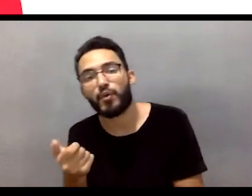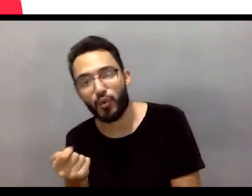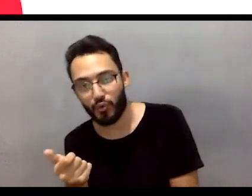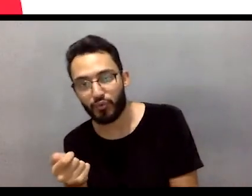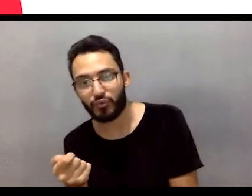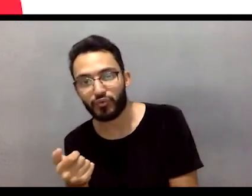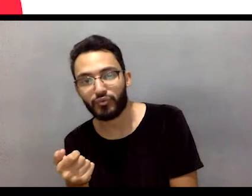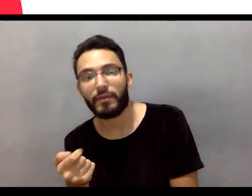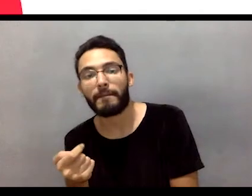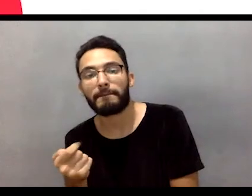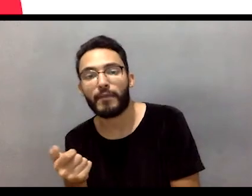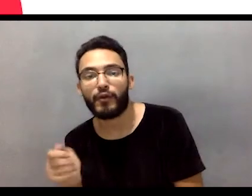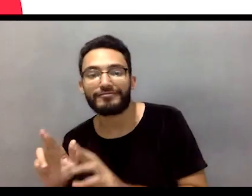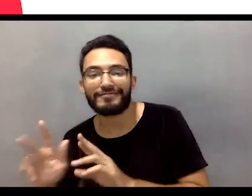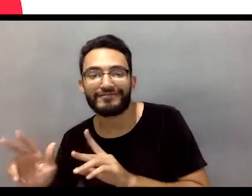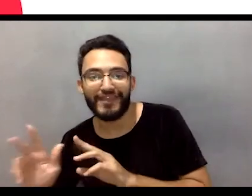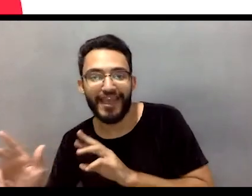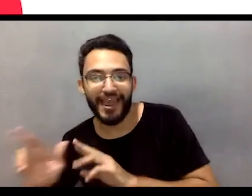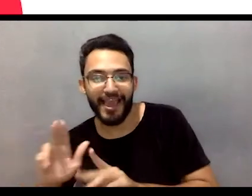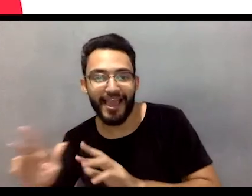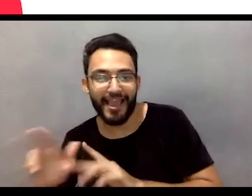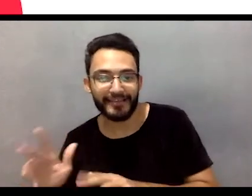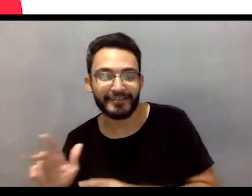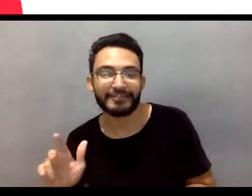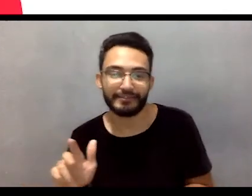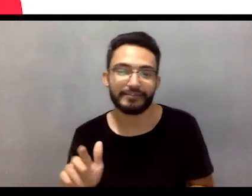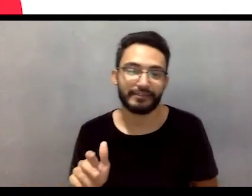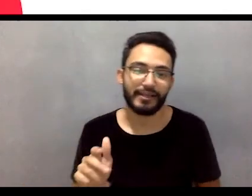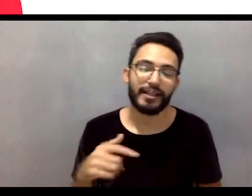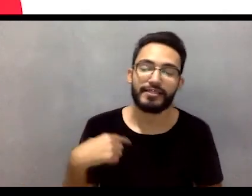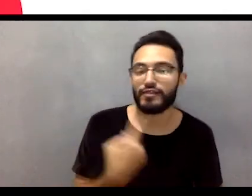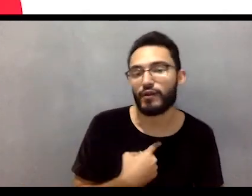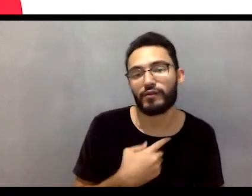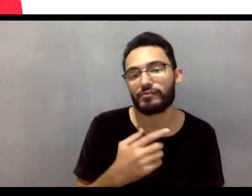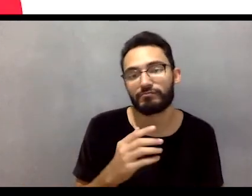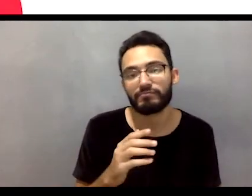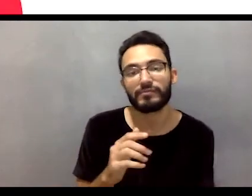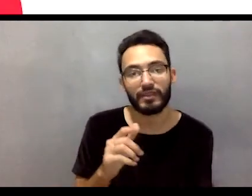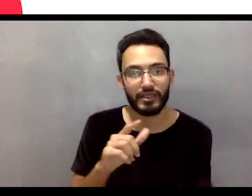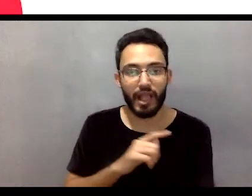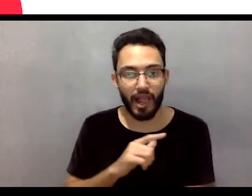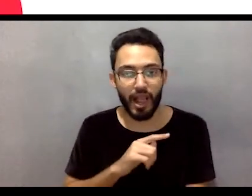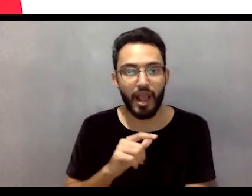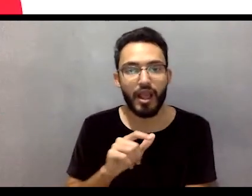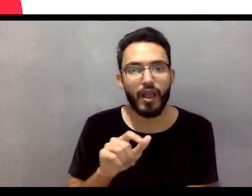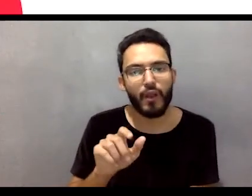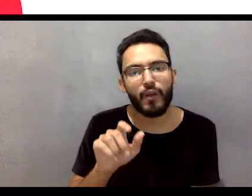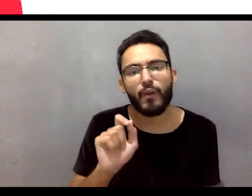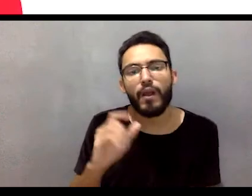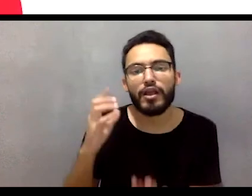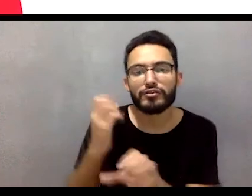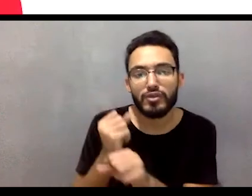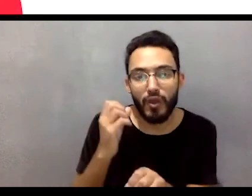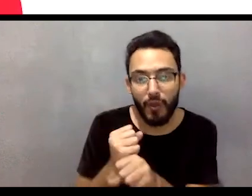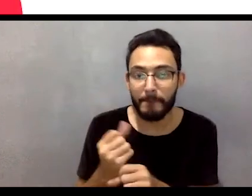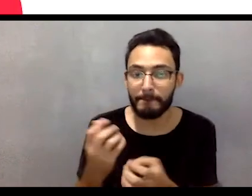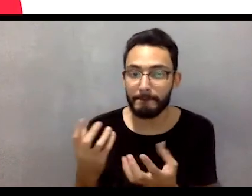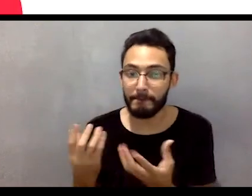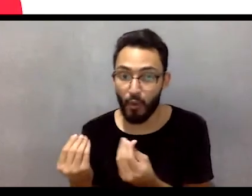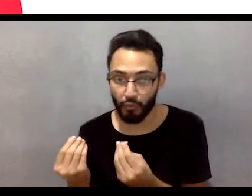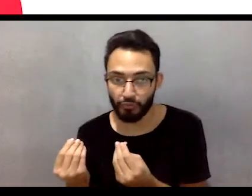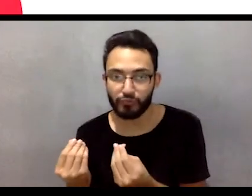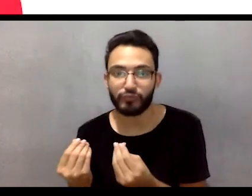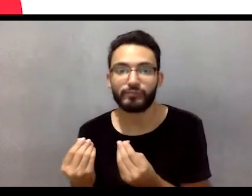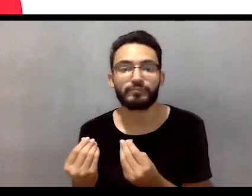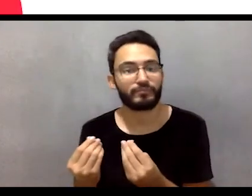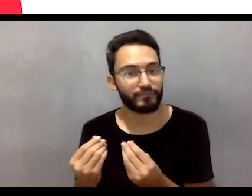com o indiferente vezes não se aplica. Então, esse aqui a gente ignora. Vai somar com esse muito, vai